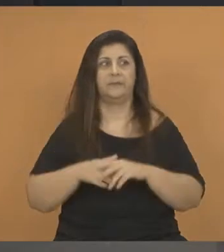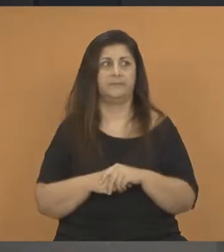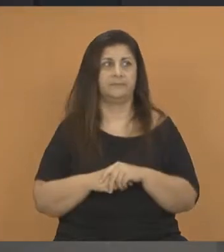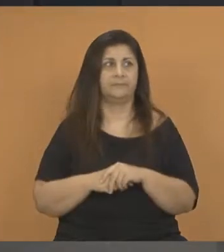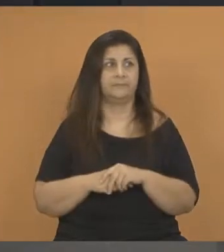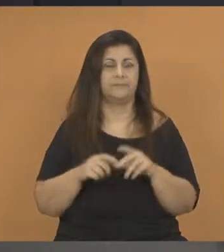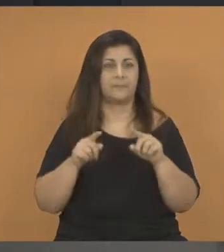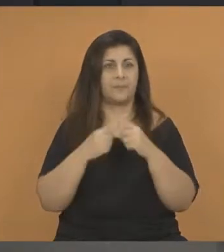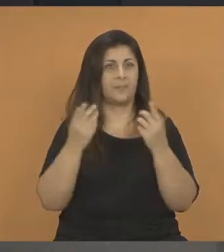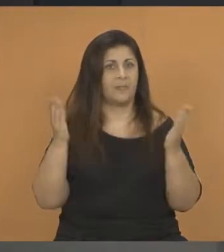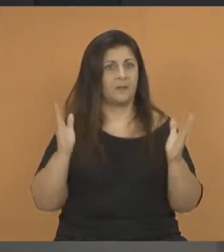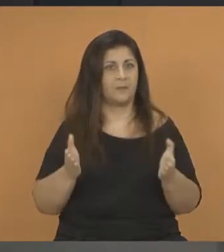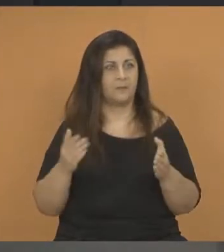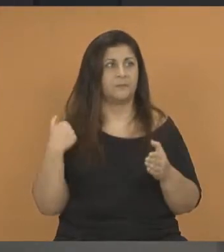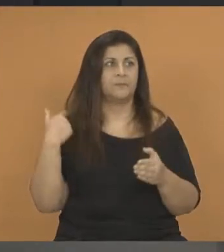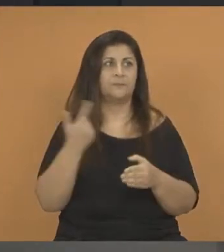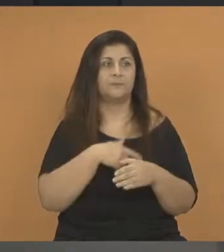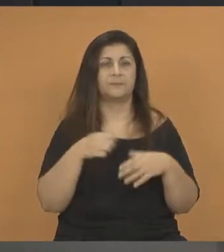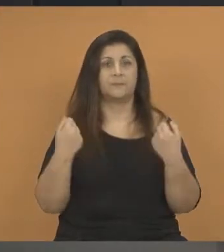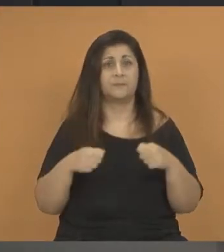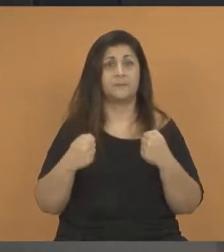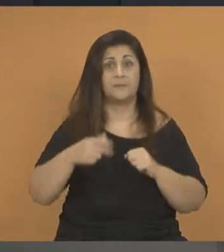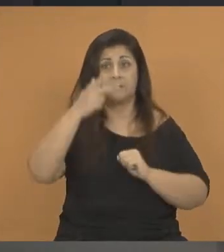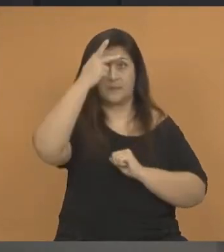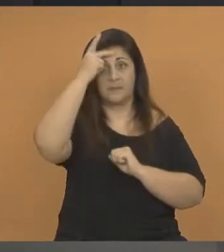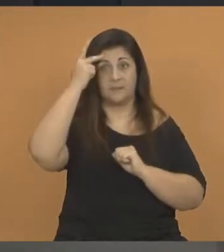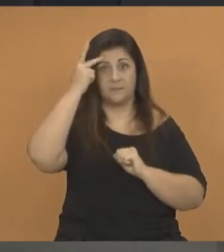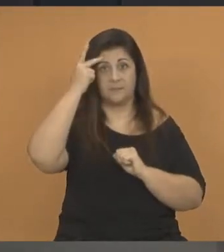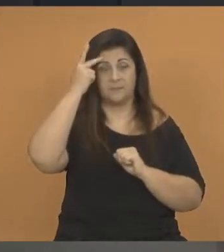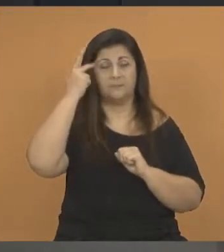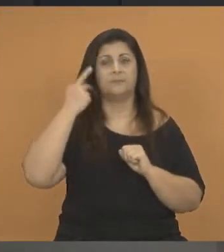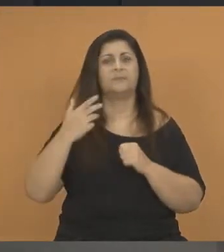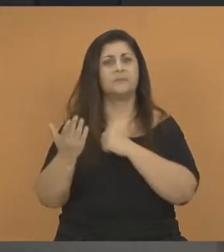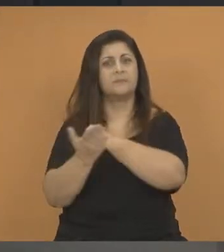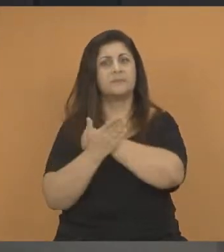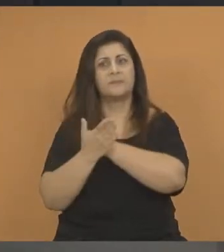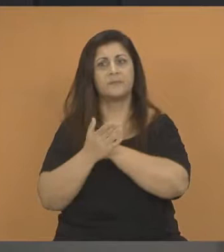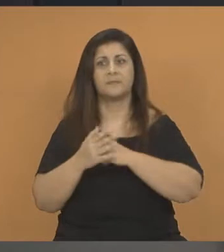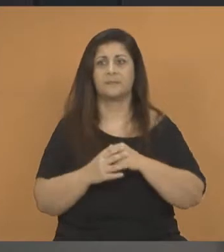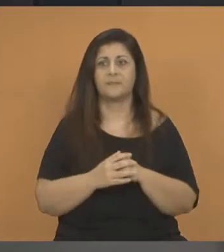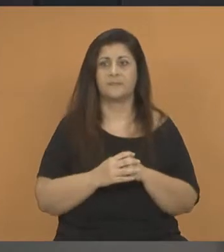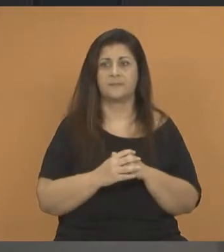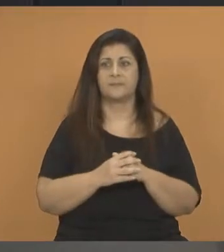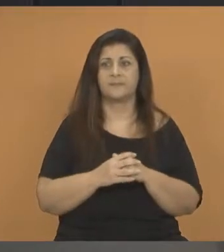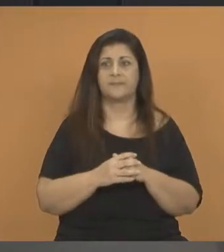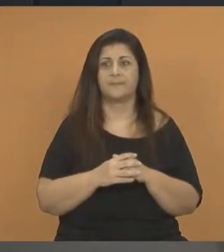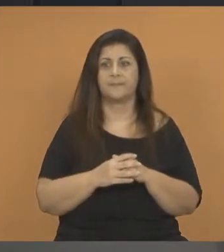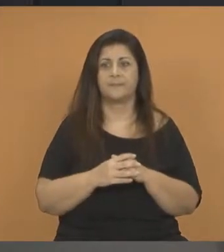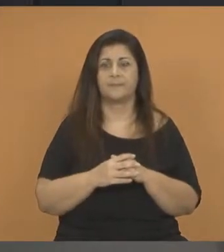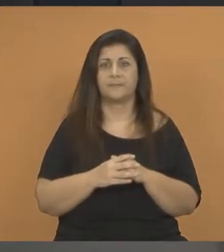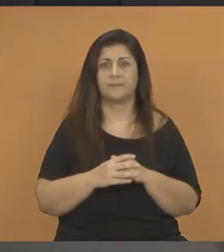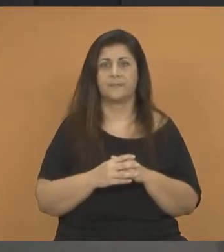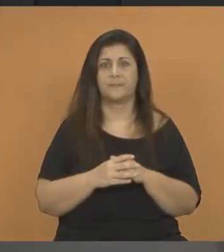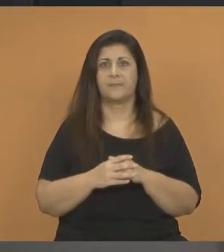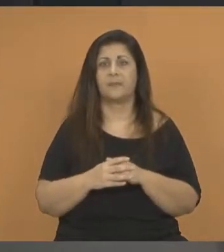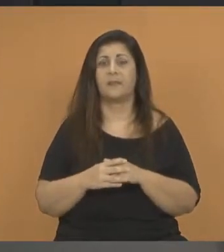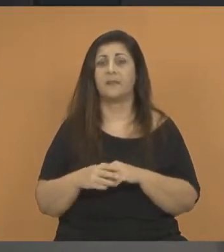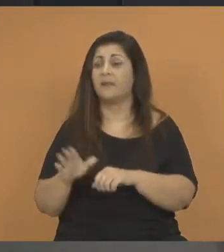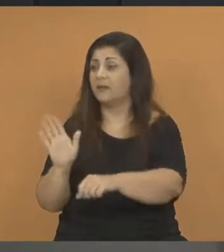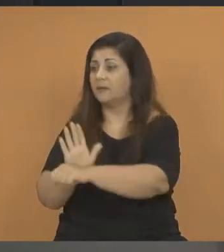nós hoje nós estamos precisando de pessoas que nos ajudem a ajudar a